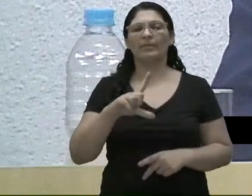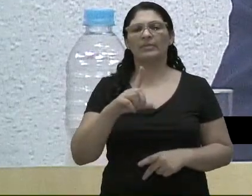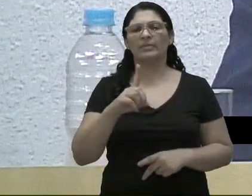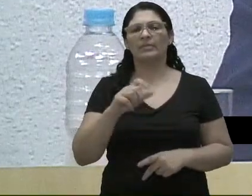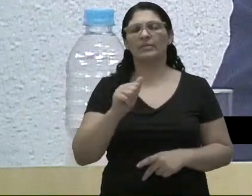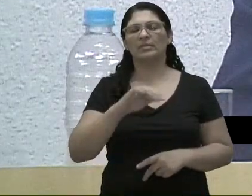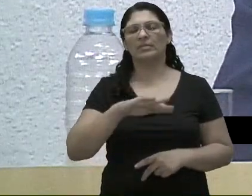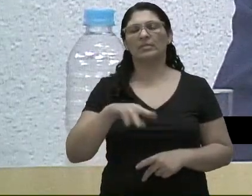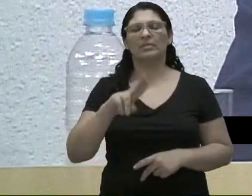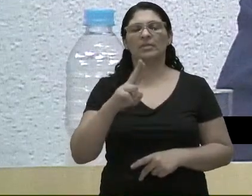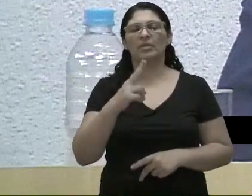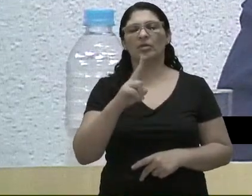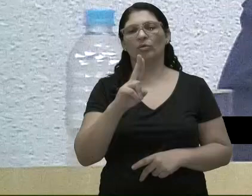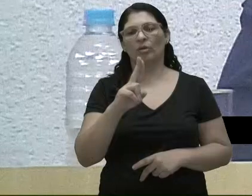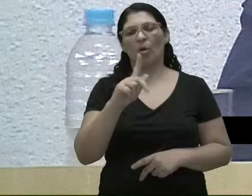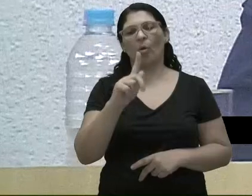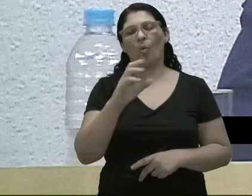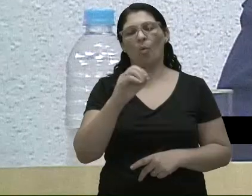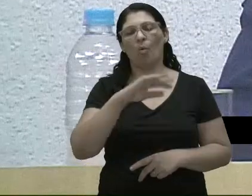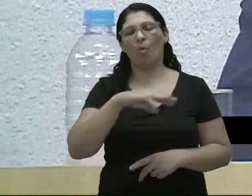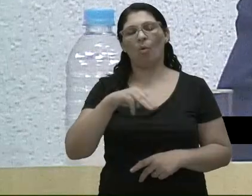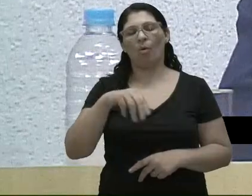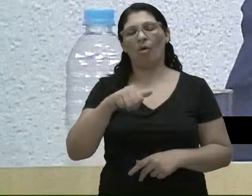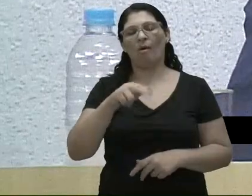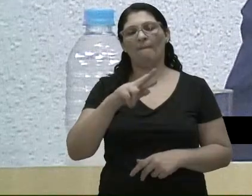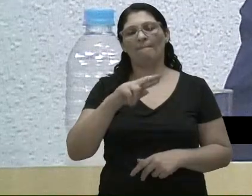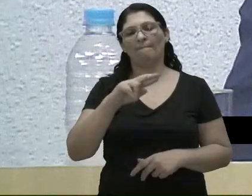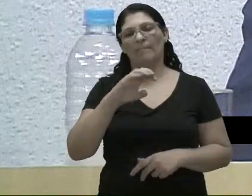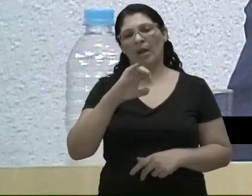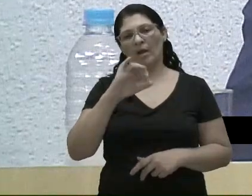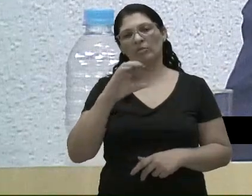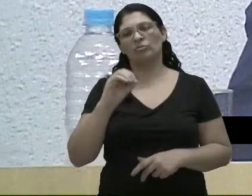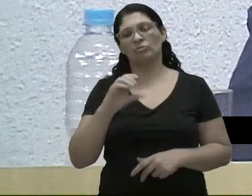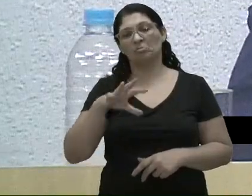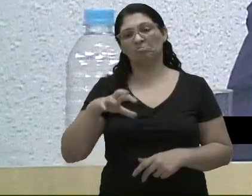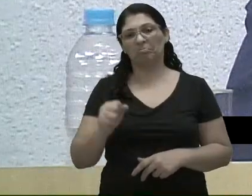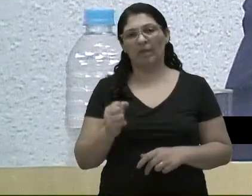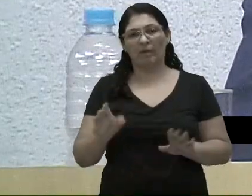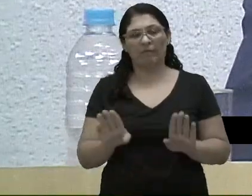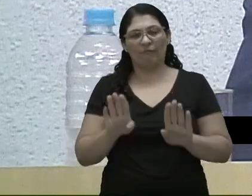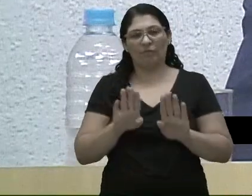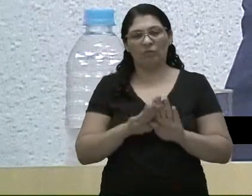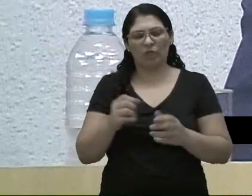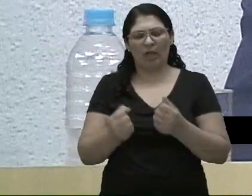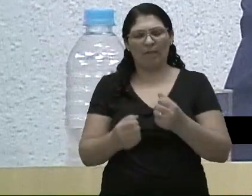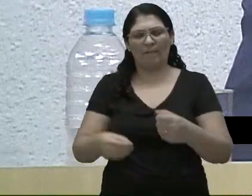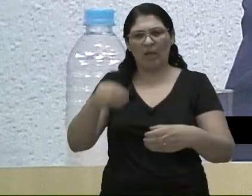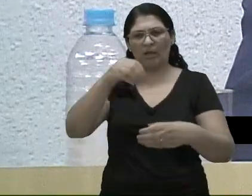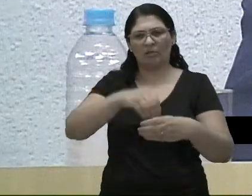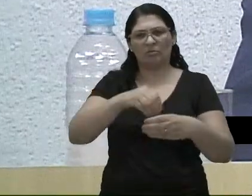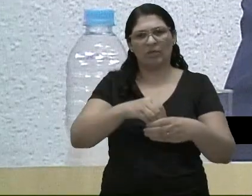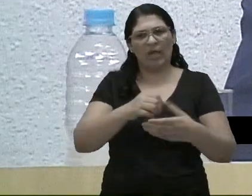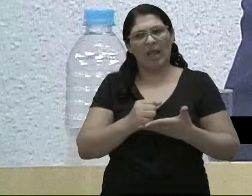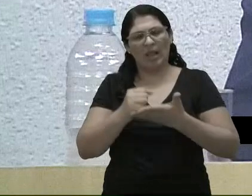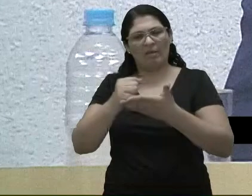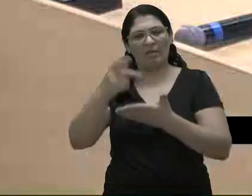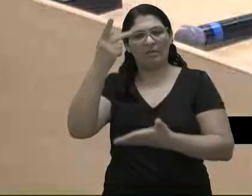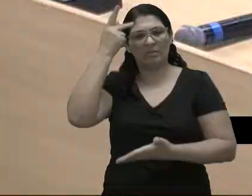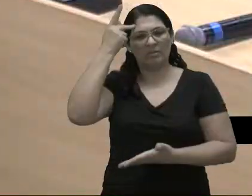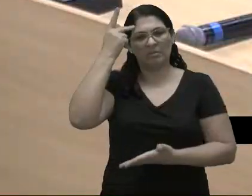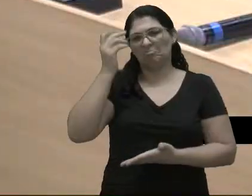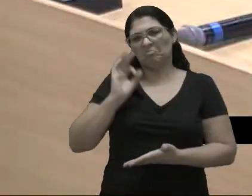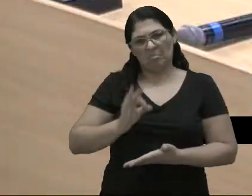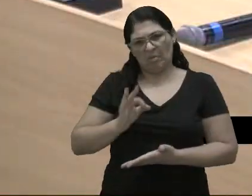Márcio, mais algumas pessoas do RH da empresa da Chavantes de São Paulo, pegaram esse malote, colocaram no carro e levaram para São Paulo, é isso?